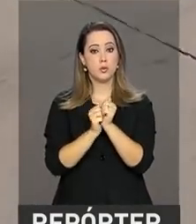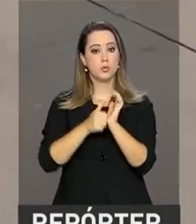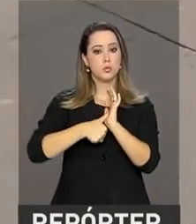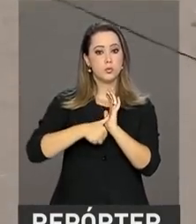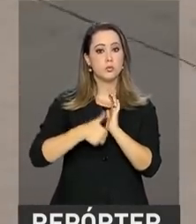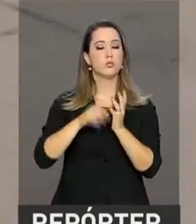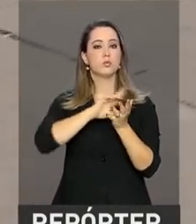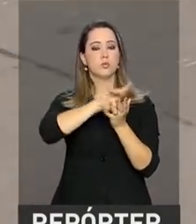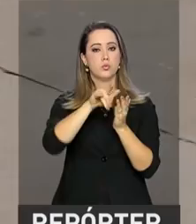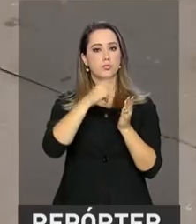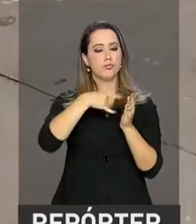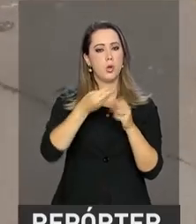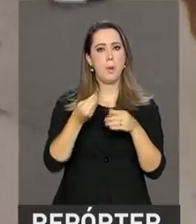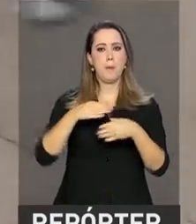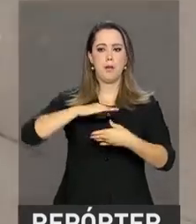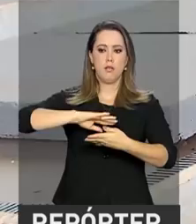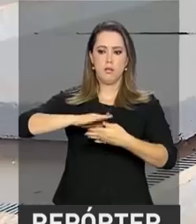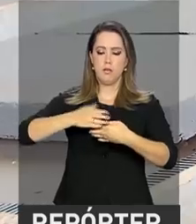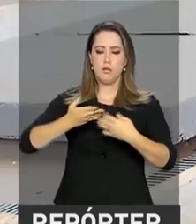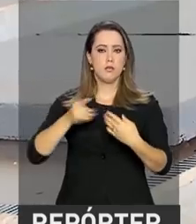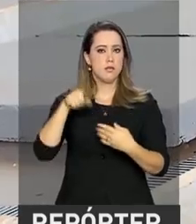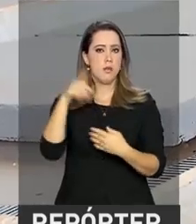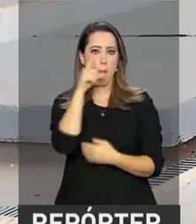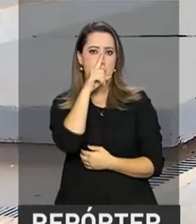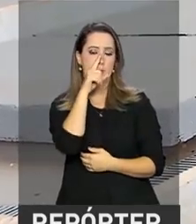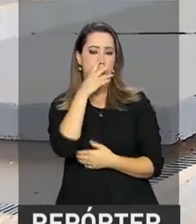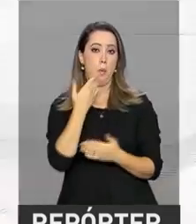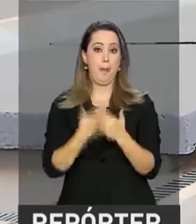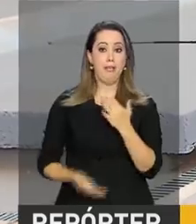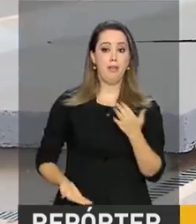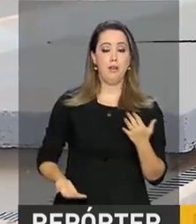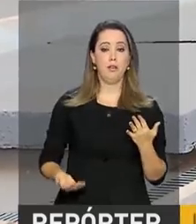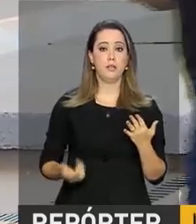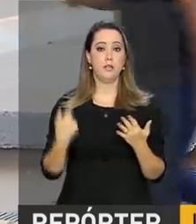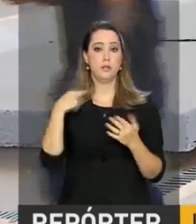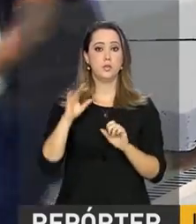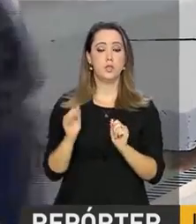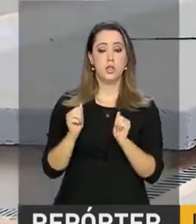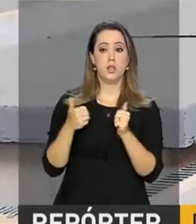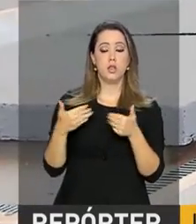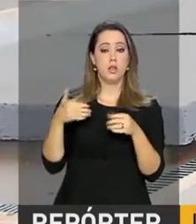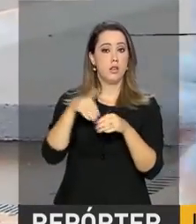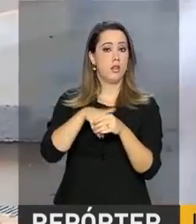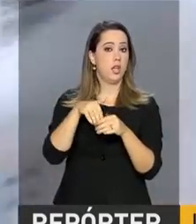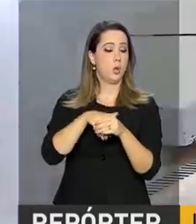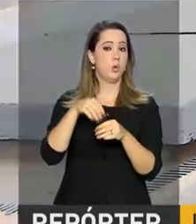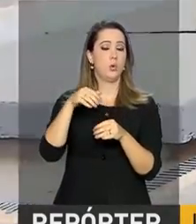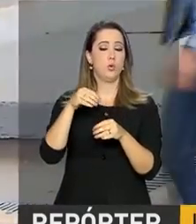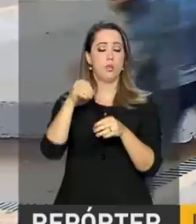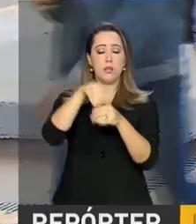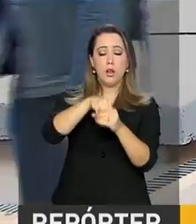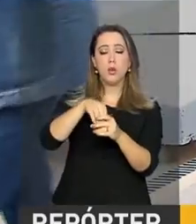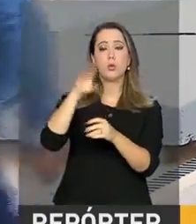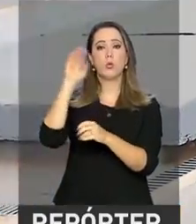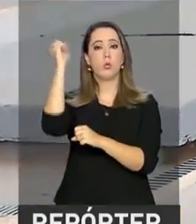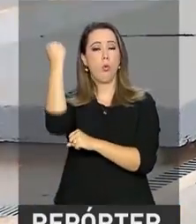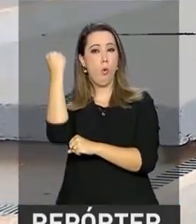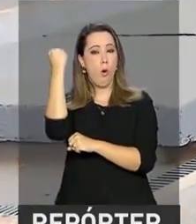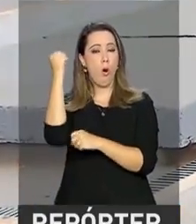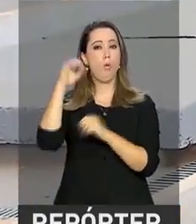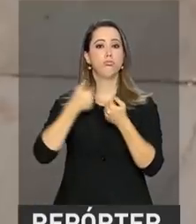carteira mas acha arriscado em convite de perder não é pelo coletivo me por exemplo pede o o o risco de perder né